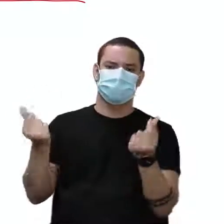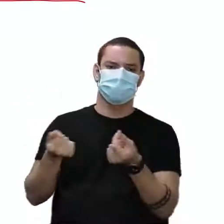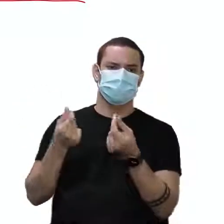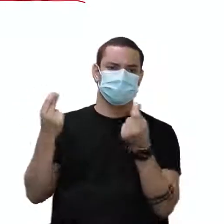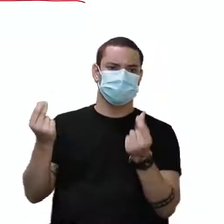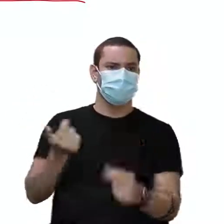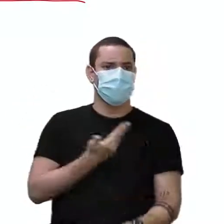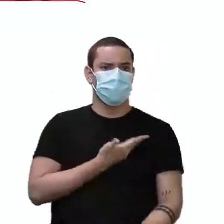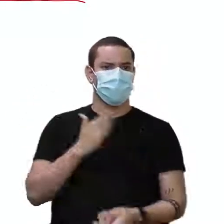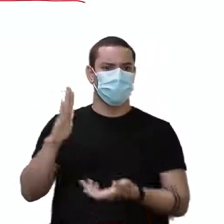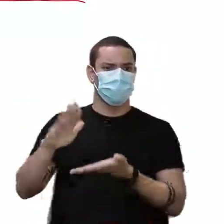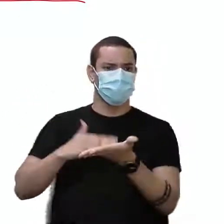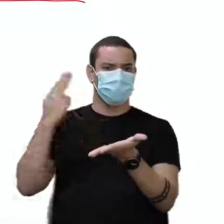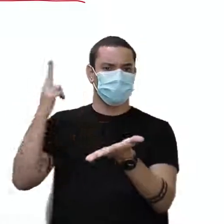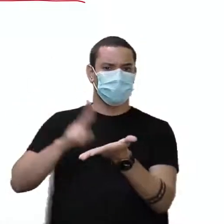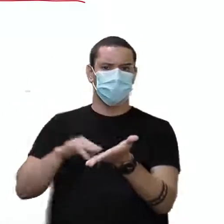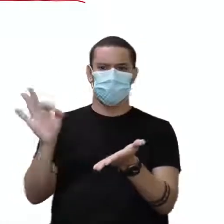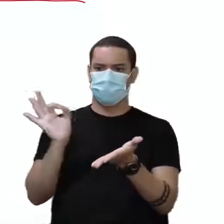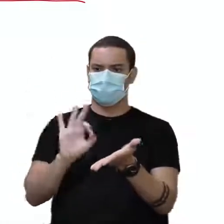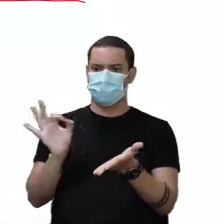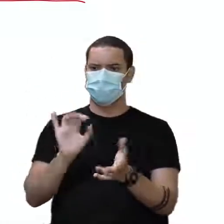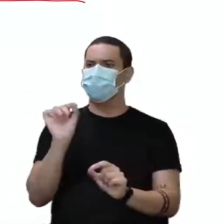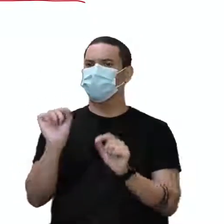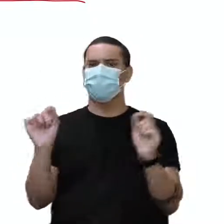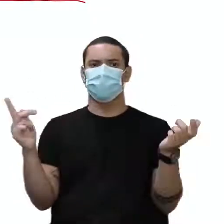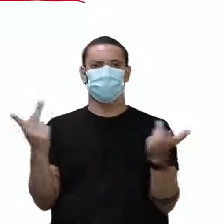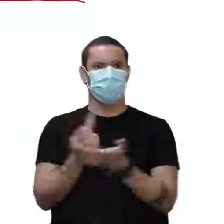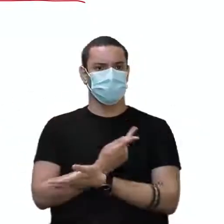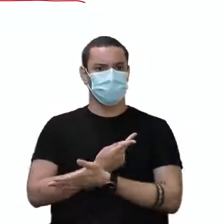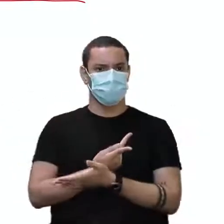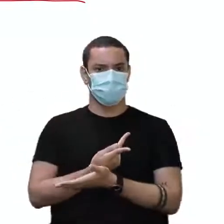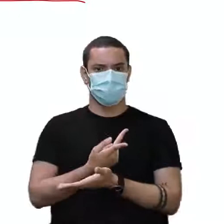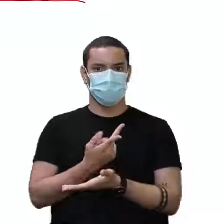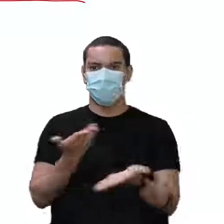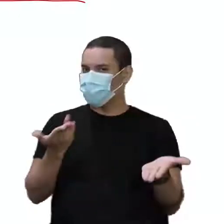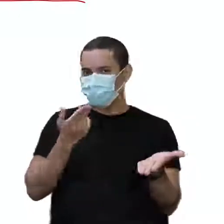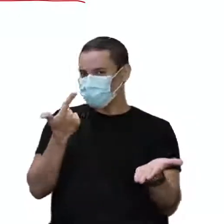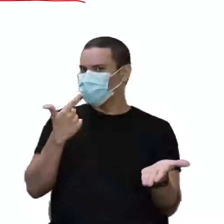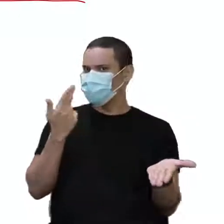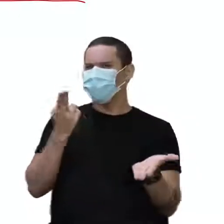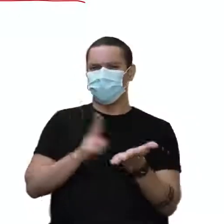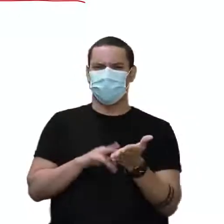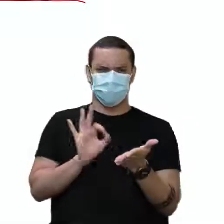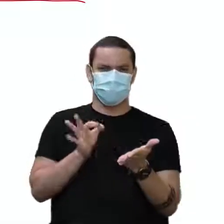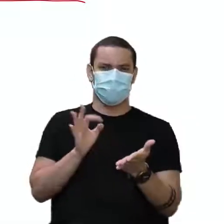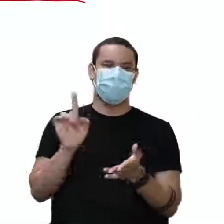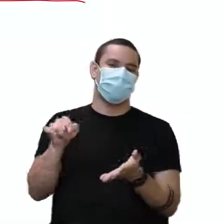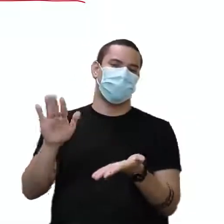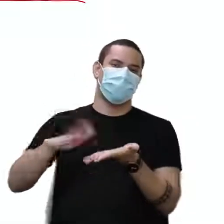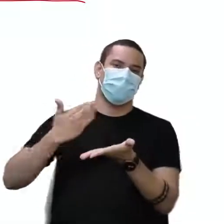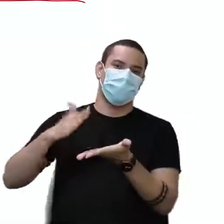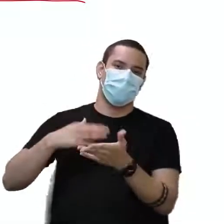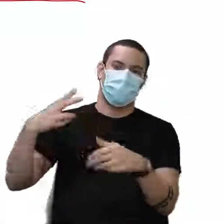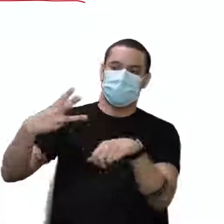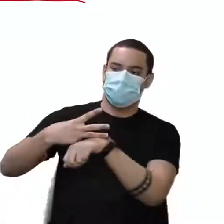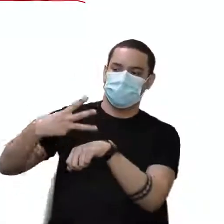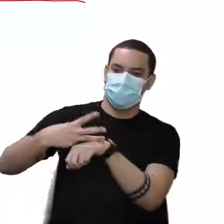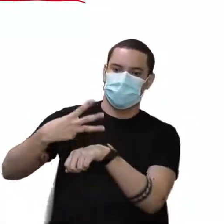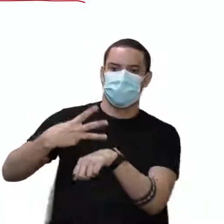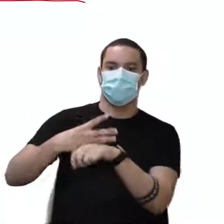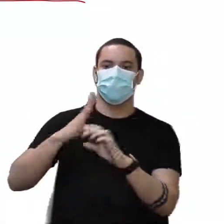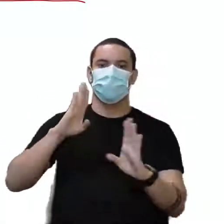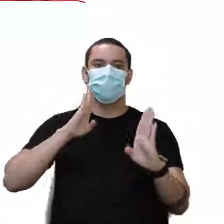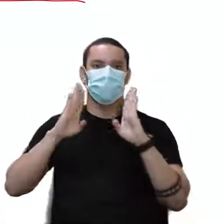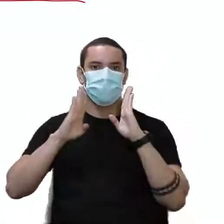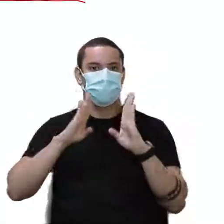amigos há dias. O que foi que aconteceu? Hoje não é carta mais, né? Há muito tempo. Hoje é mensagem, o WhatsApp. Meu